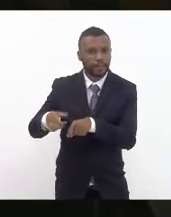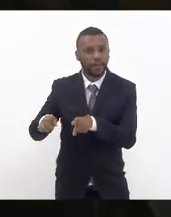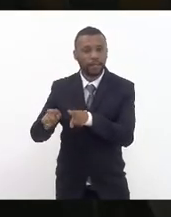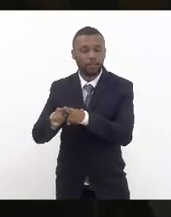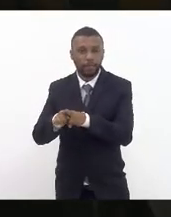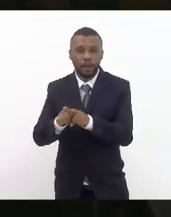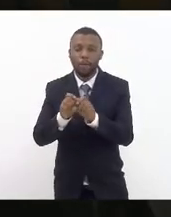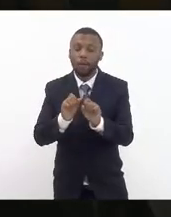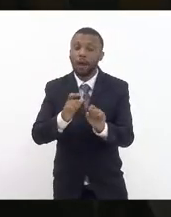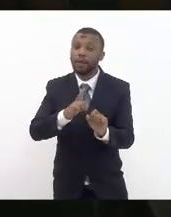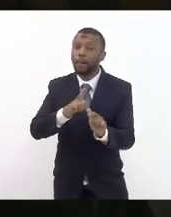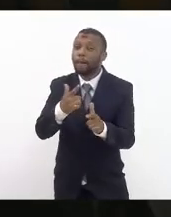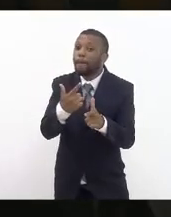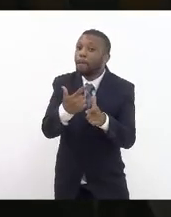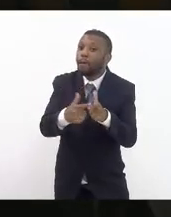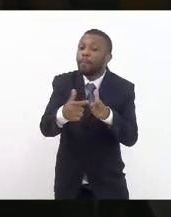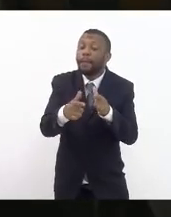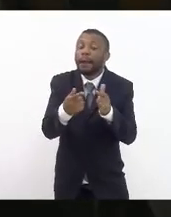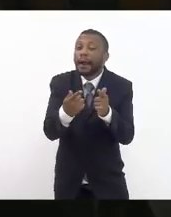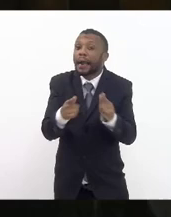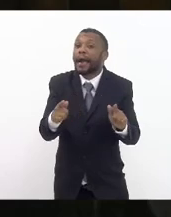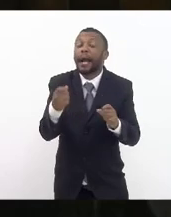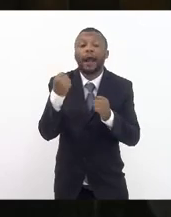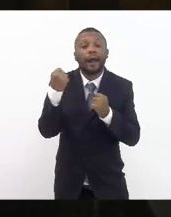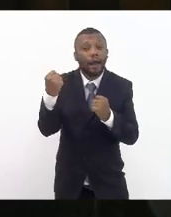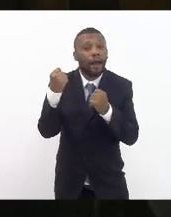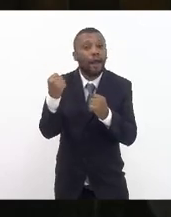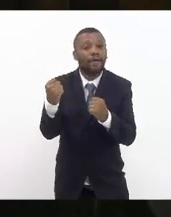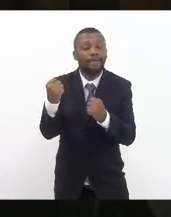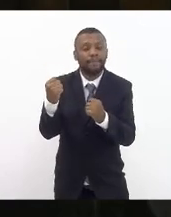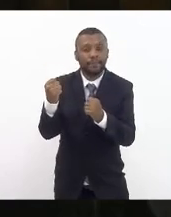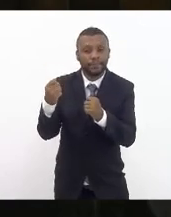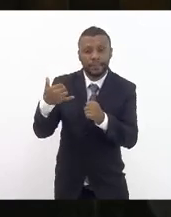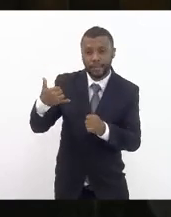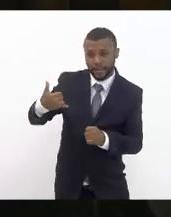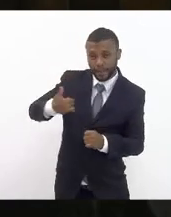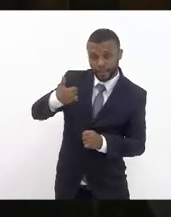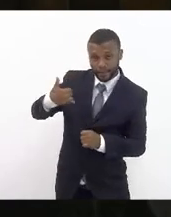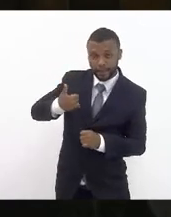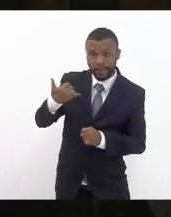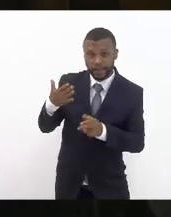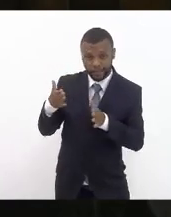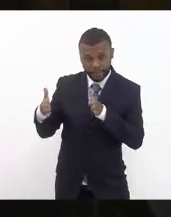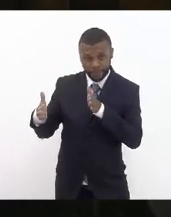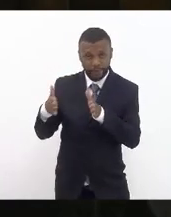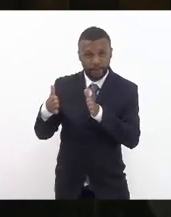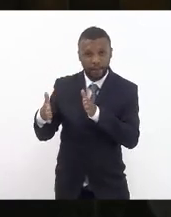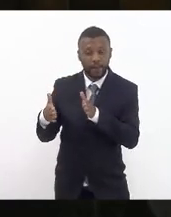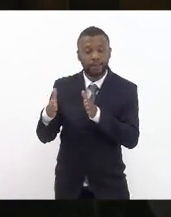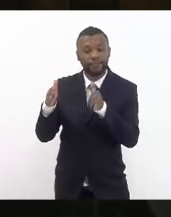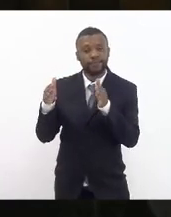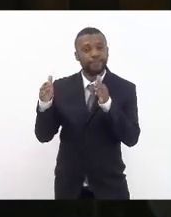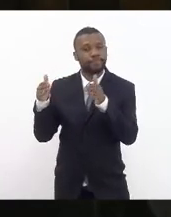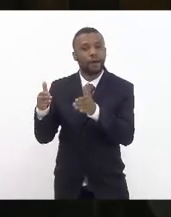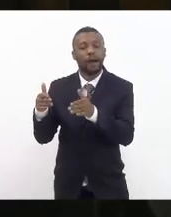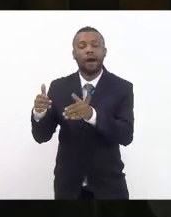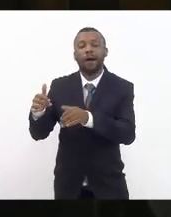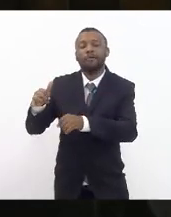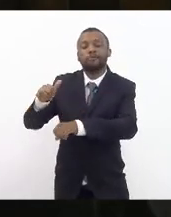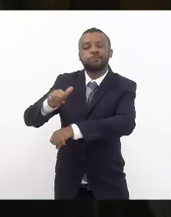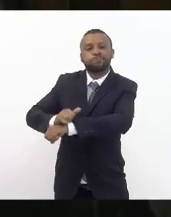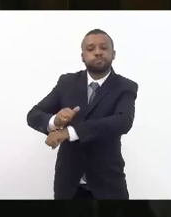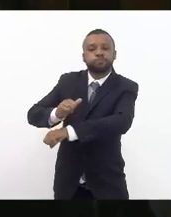problema grave nessa faixa etária, deputada Lucinha, a própria